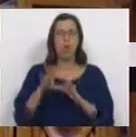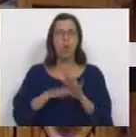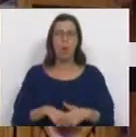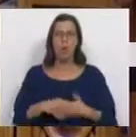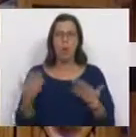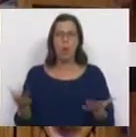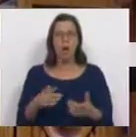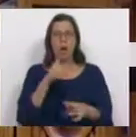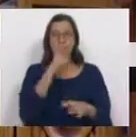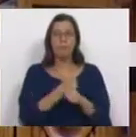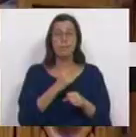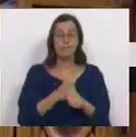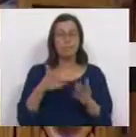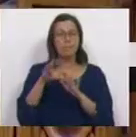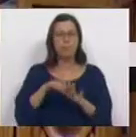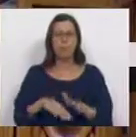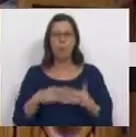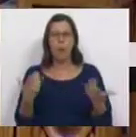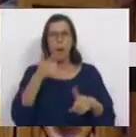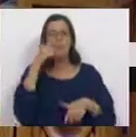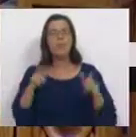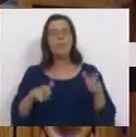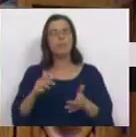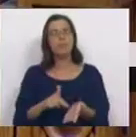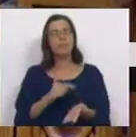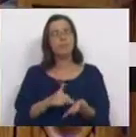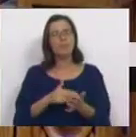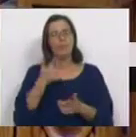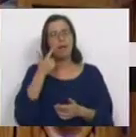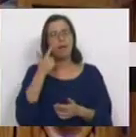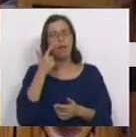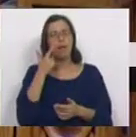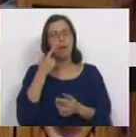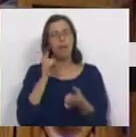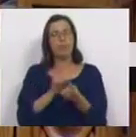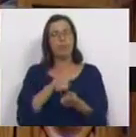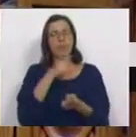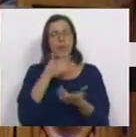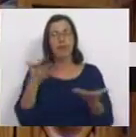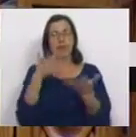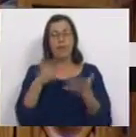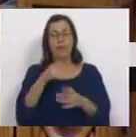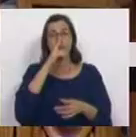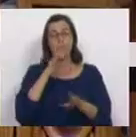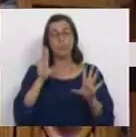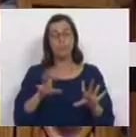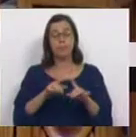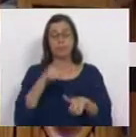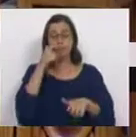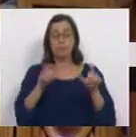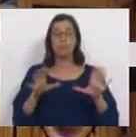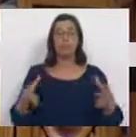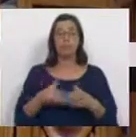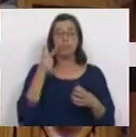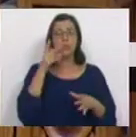condições para quem lá trabalha e sem condições para os utentes que esperam longas horas para serem atendidos. Recorde-se que, para além das